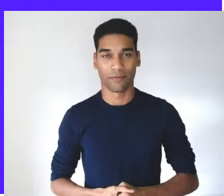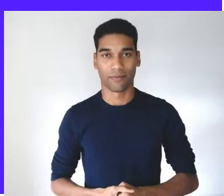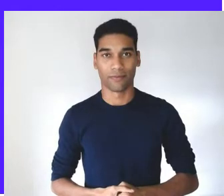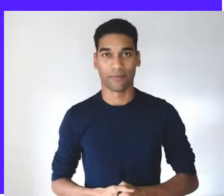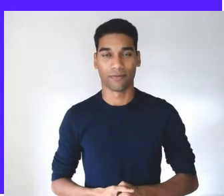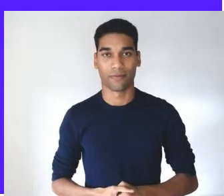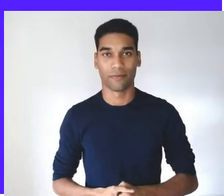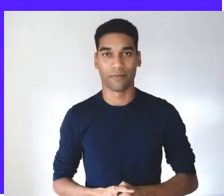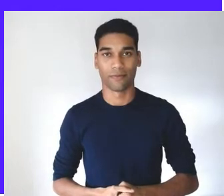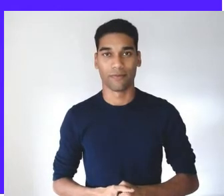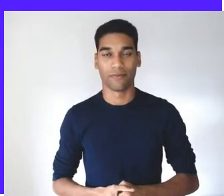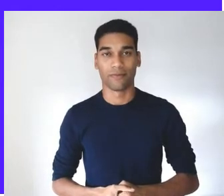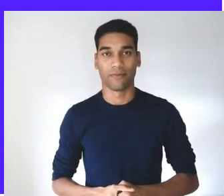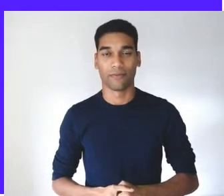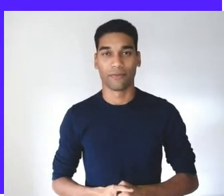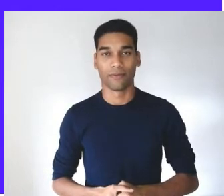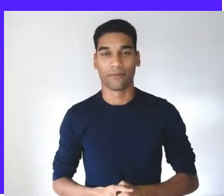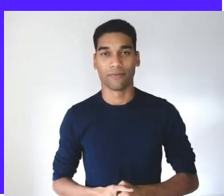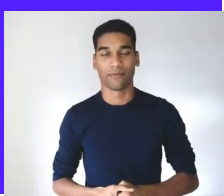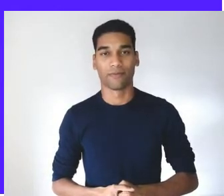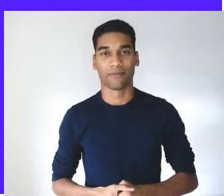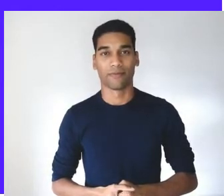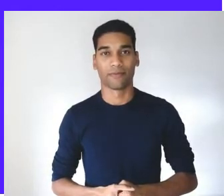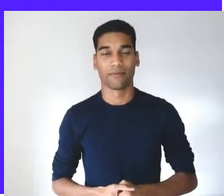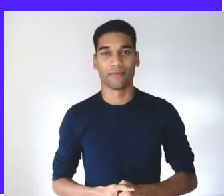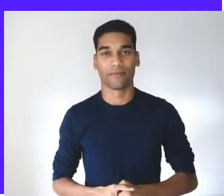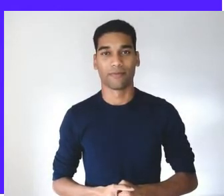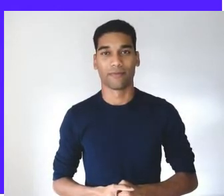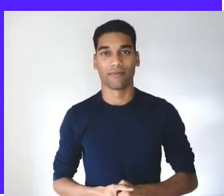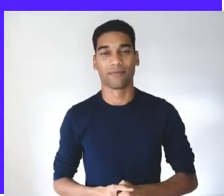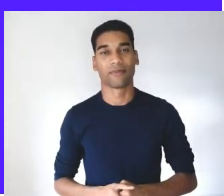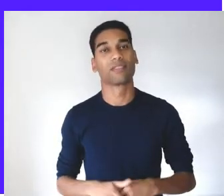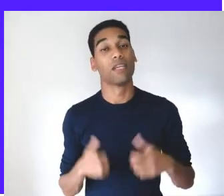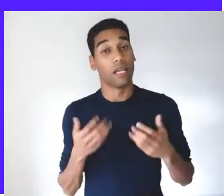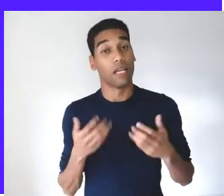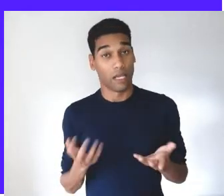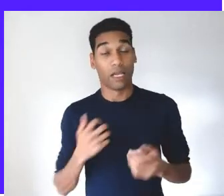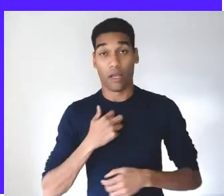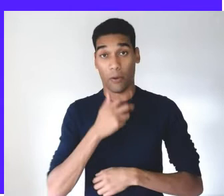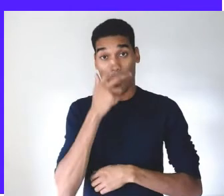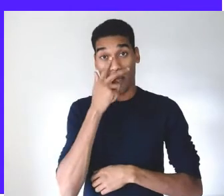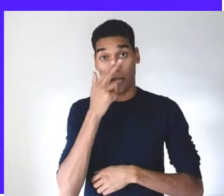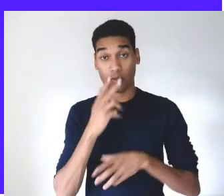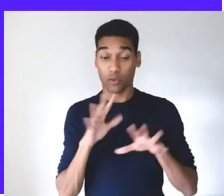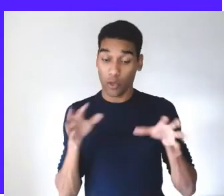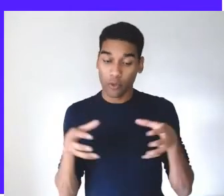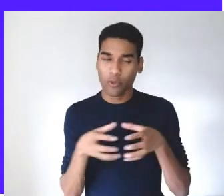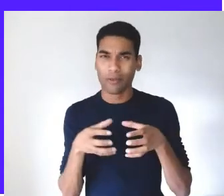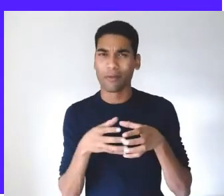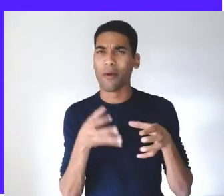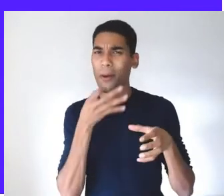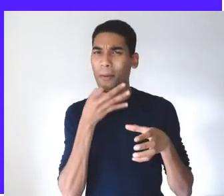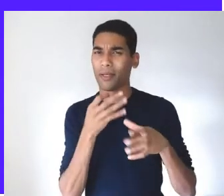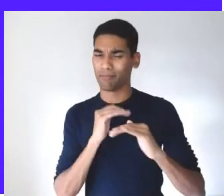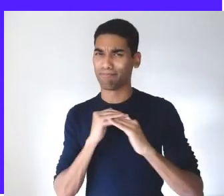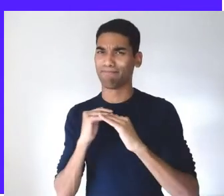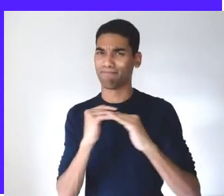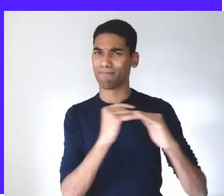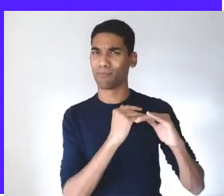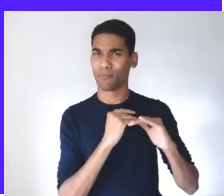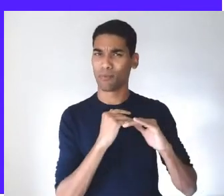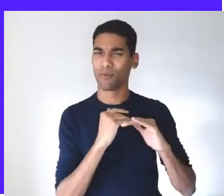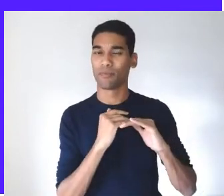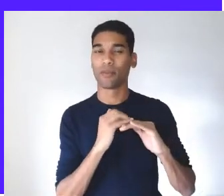Eu acho que foi um pouco consenso, assim, da equipe porque foi assim, primeiro veio a ideia